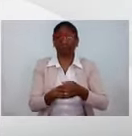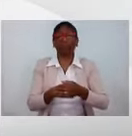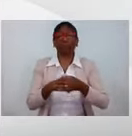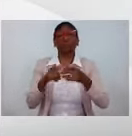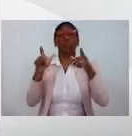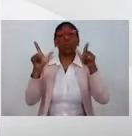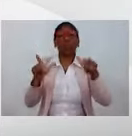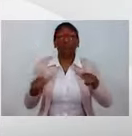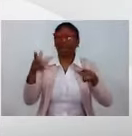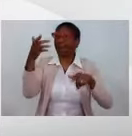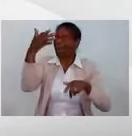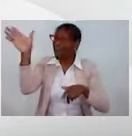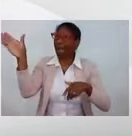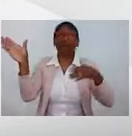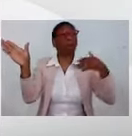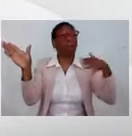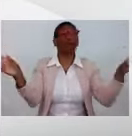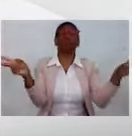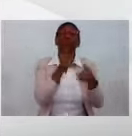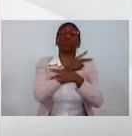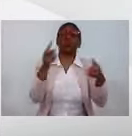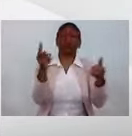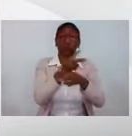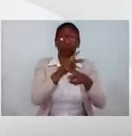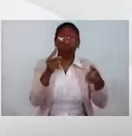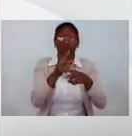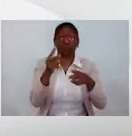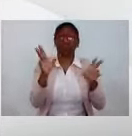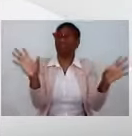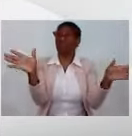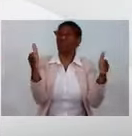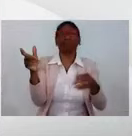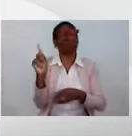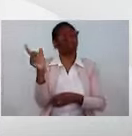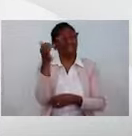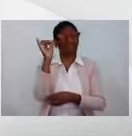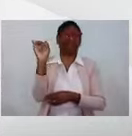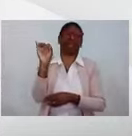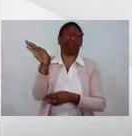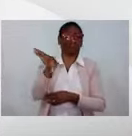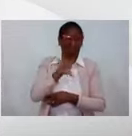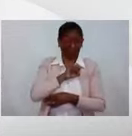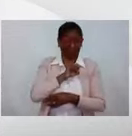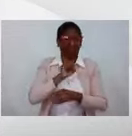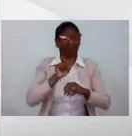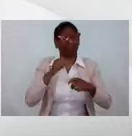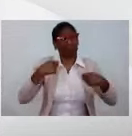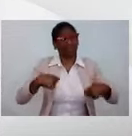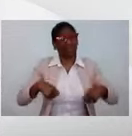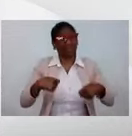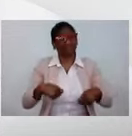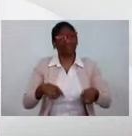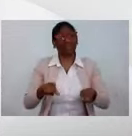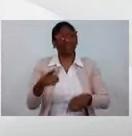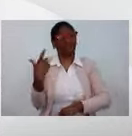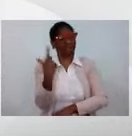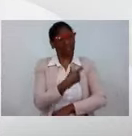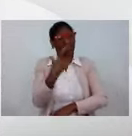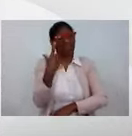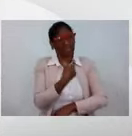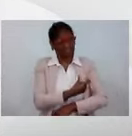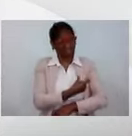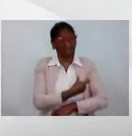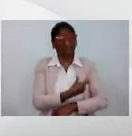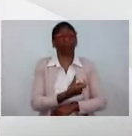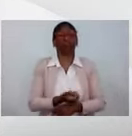arejados, é importante que a gente mantenha para evitar, né, situações de contaminação, como eu já falei, também a vacinação como formas